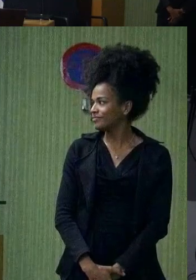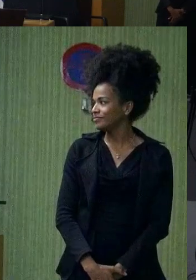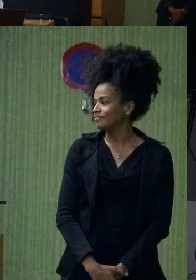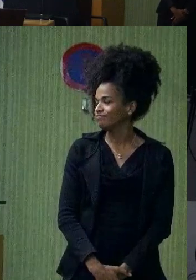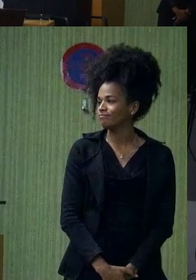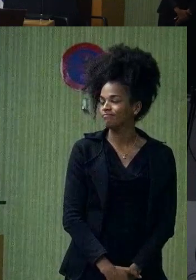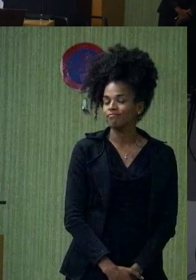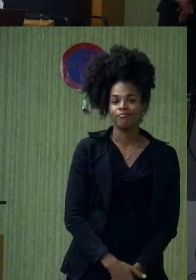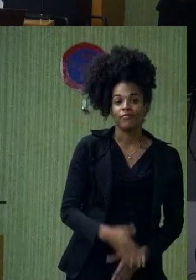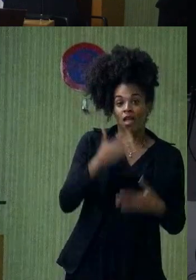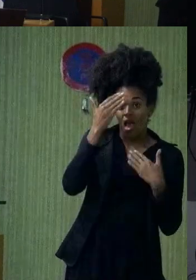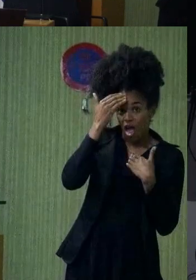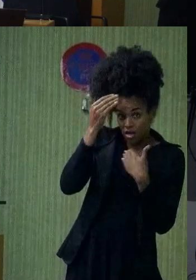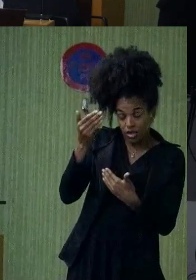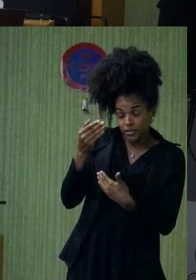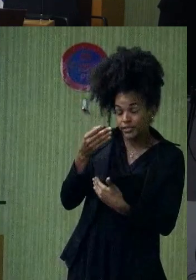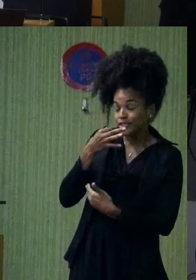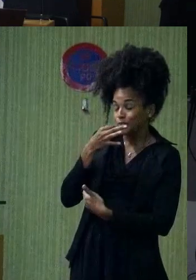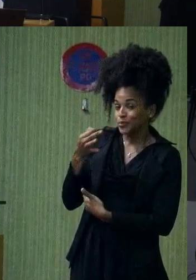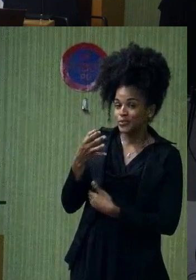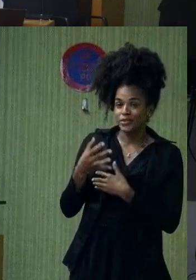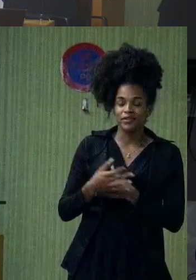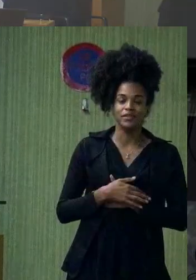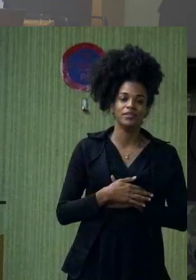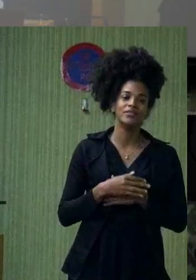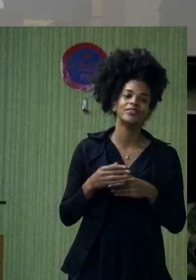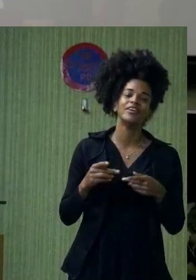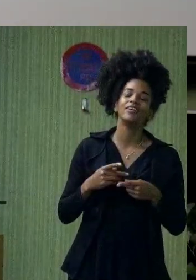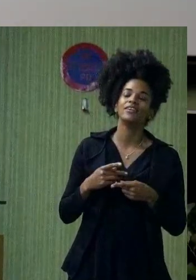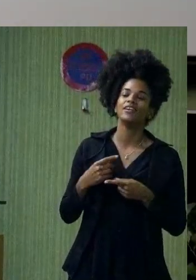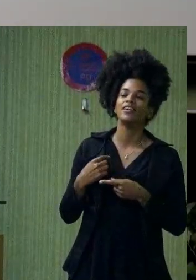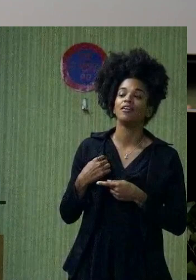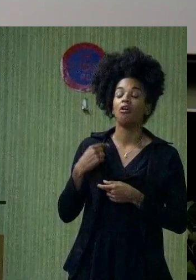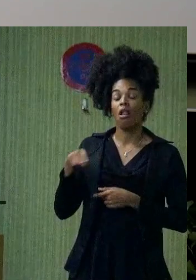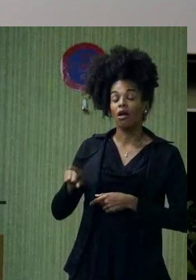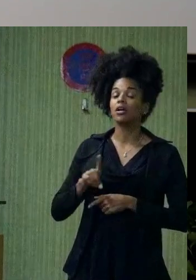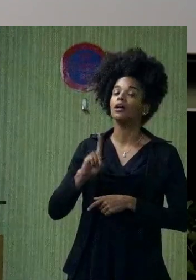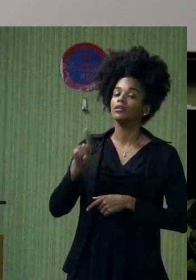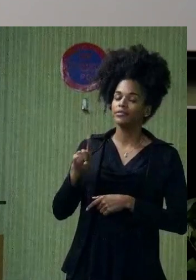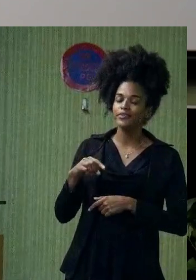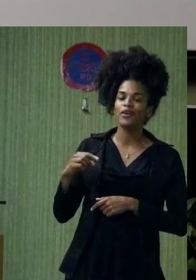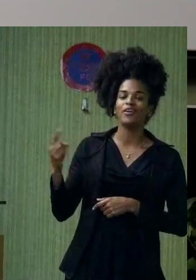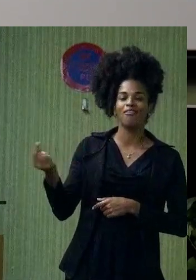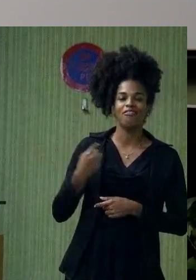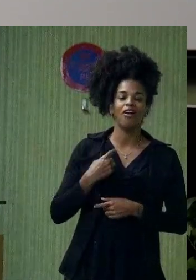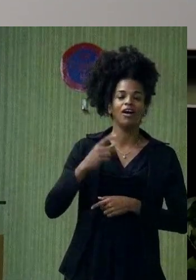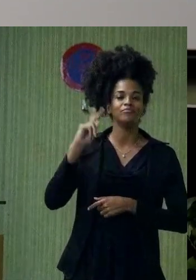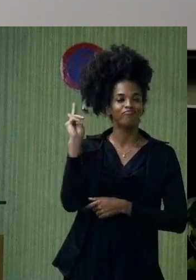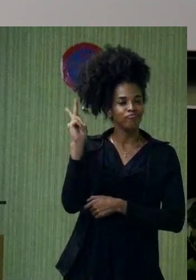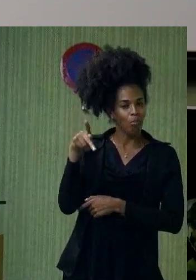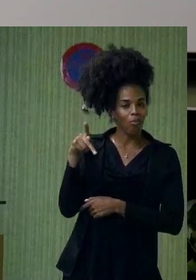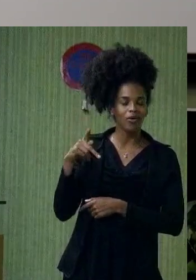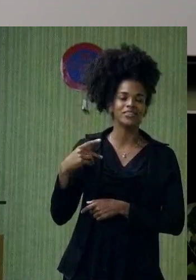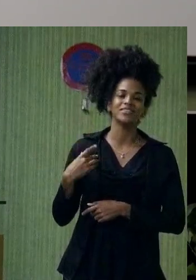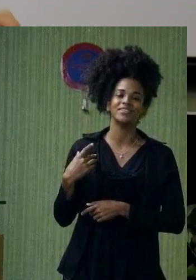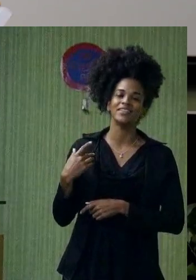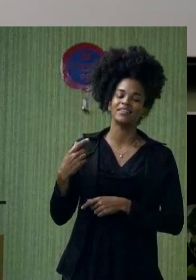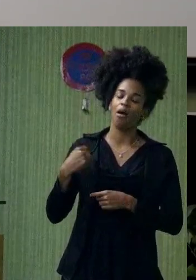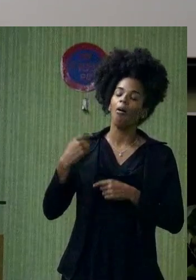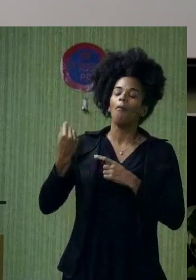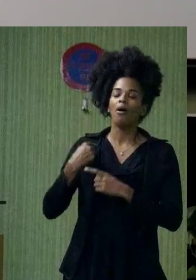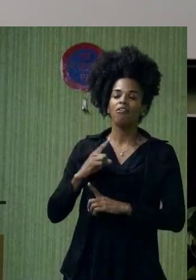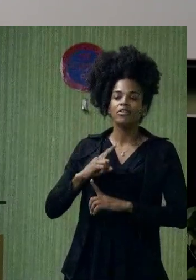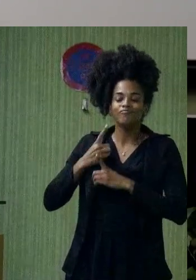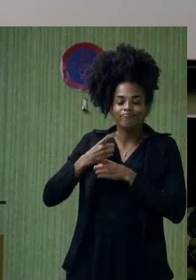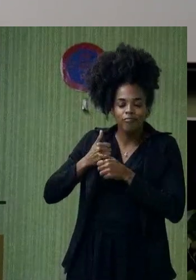obrigado cação lamentar né que a senhora vai se aposentar mas com certeza vai deixar um legado aí importante para todos